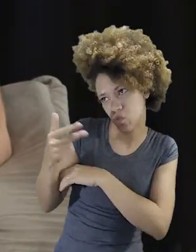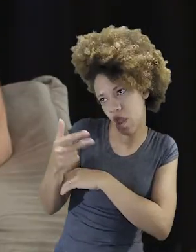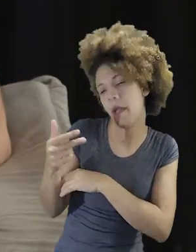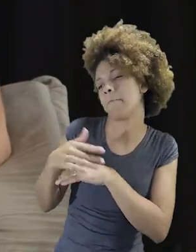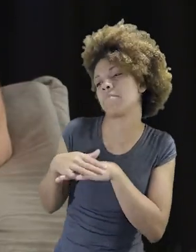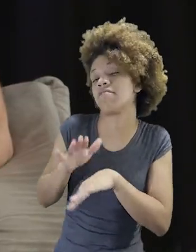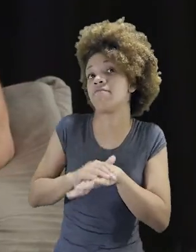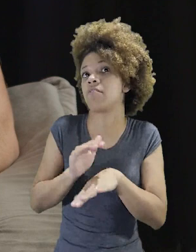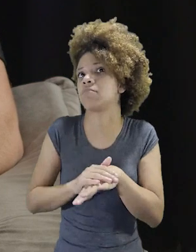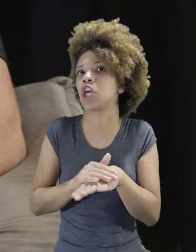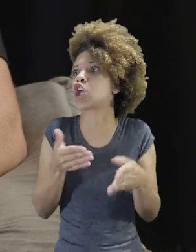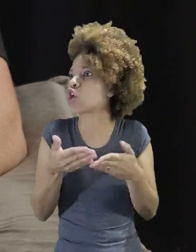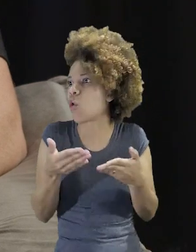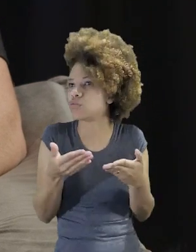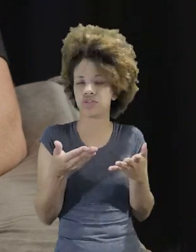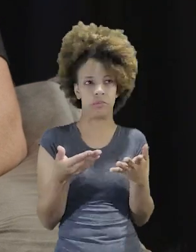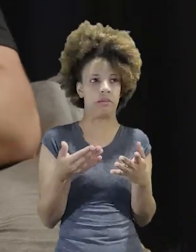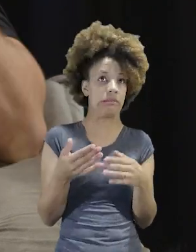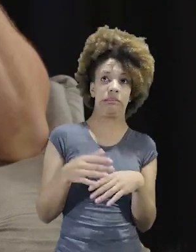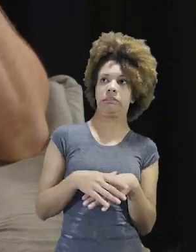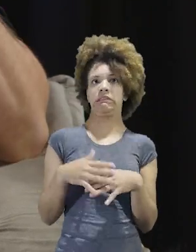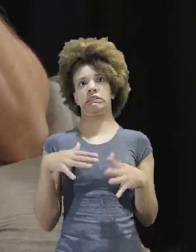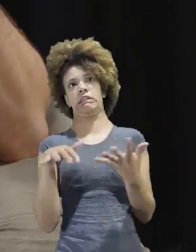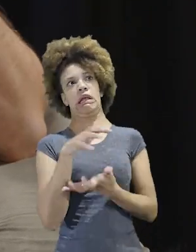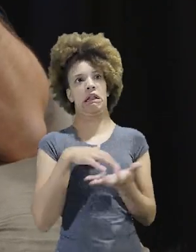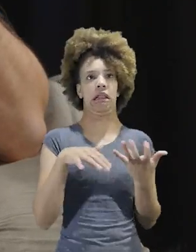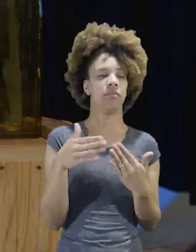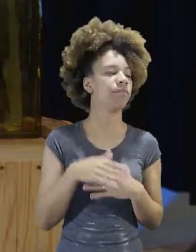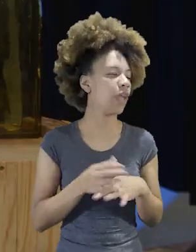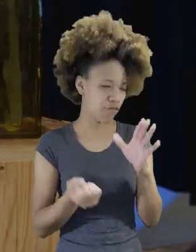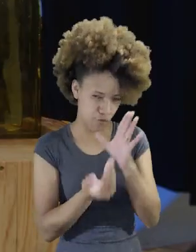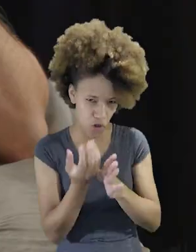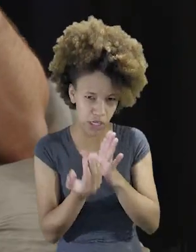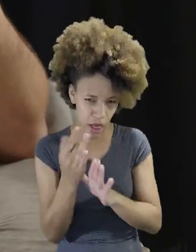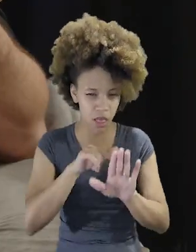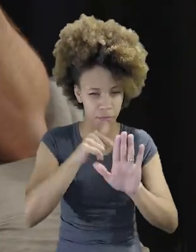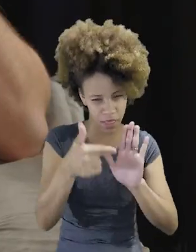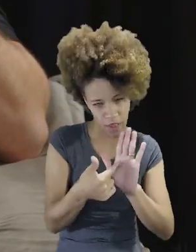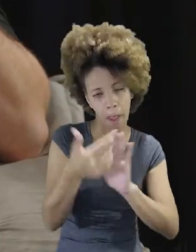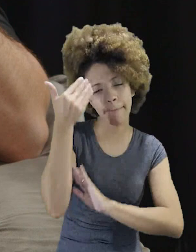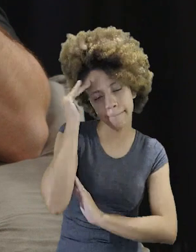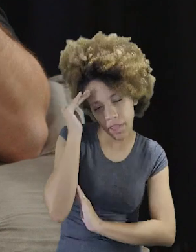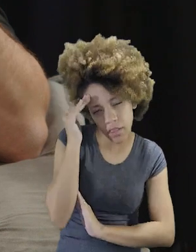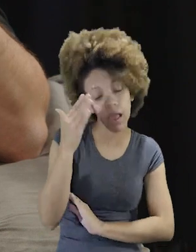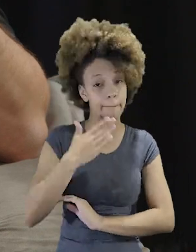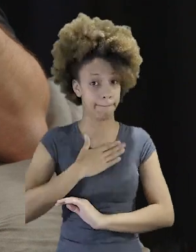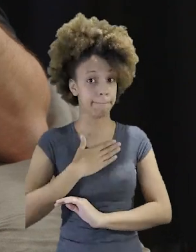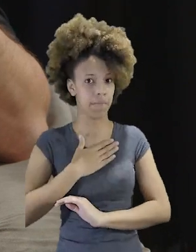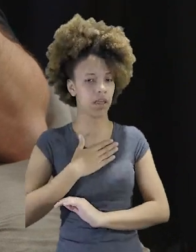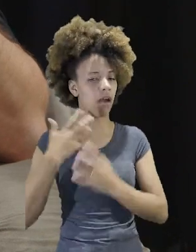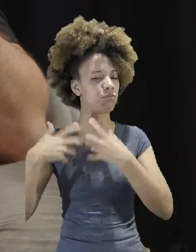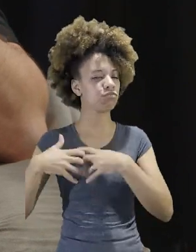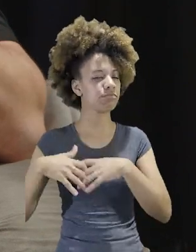galera leva dias durante o programa para a gente tentar entender a minha cabeça aham seria como no rock é quase